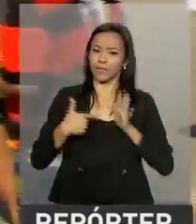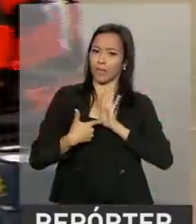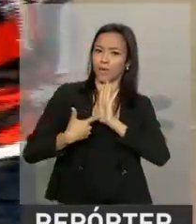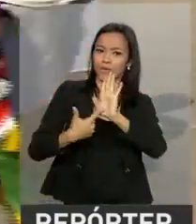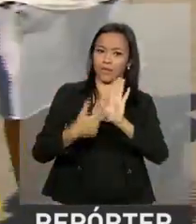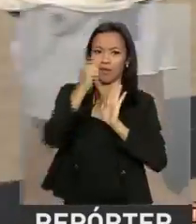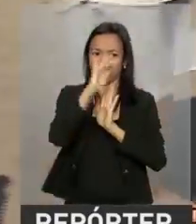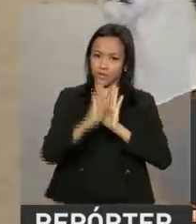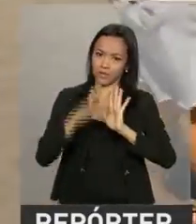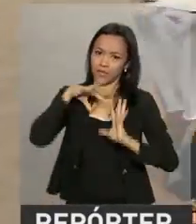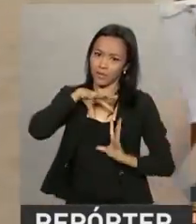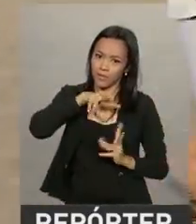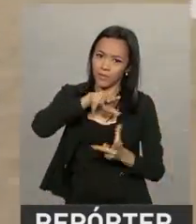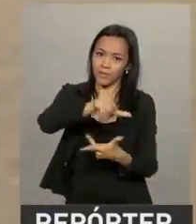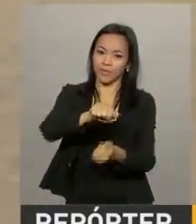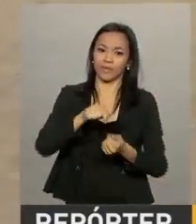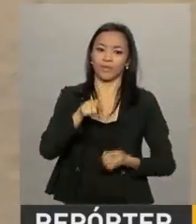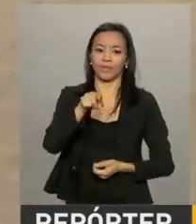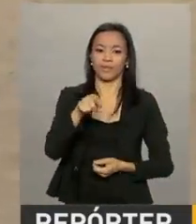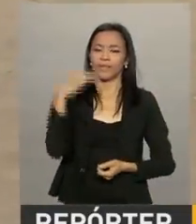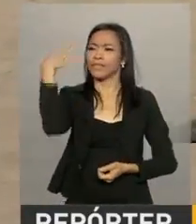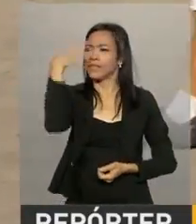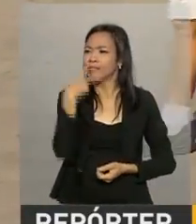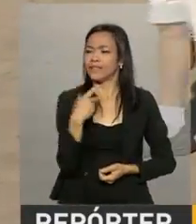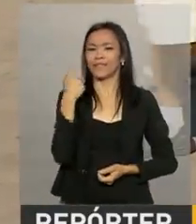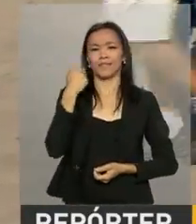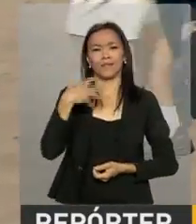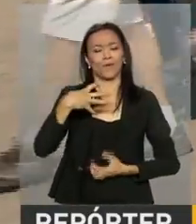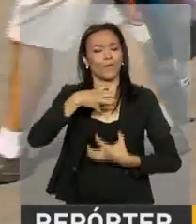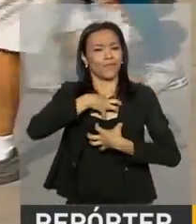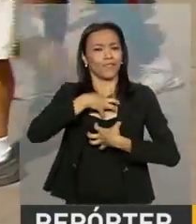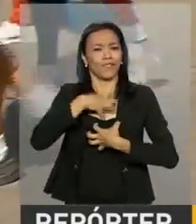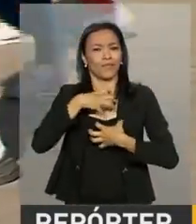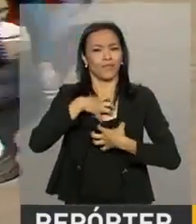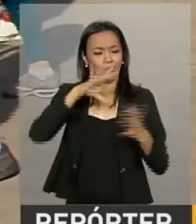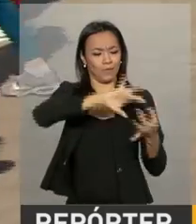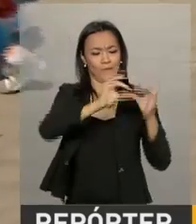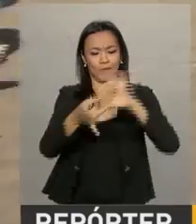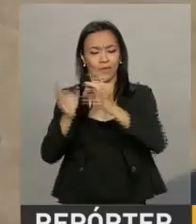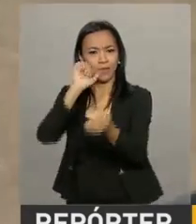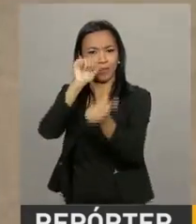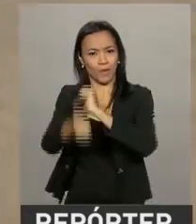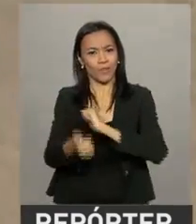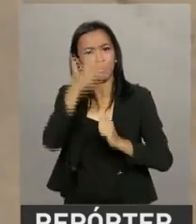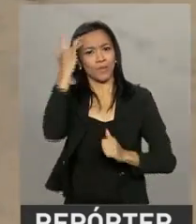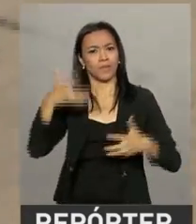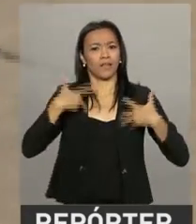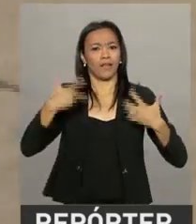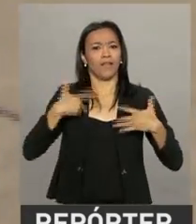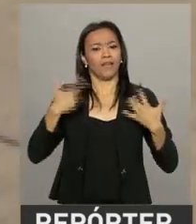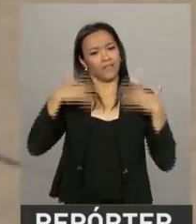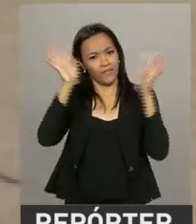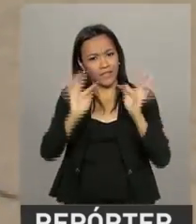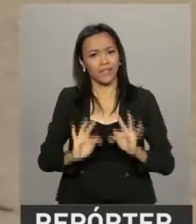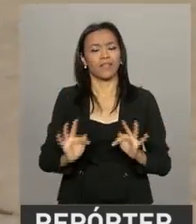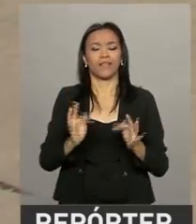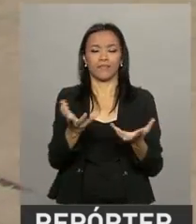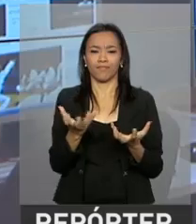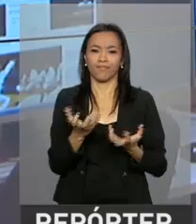país para o mundo. Lindo, maravilhoso. Adoro esse espírito olímpico que traz pessoas alegres. A gente está precisando de muita felicidade que o pessoal está